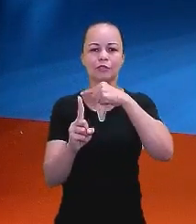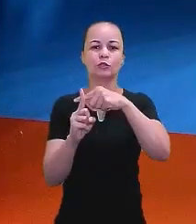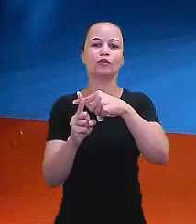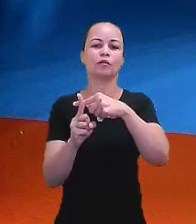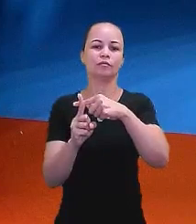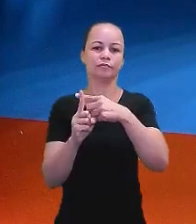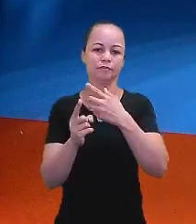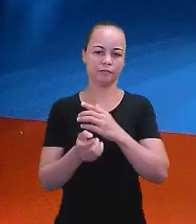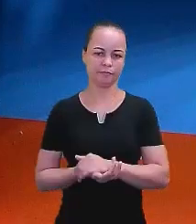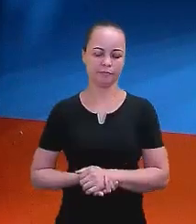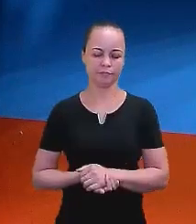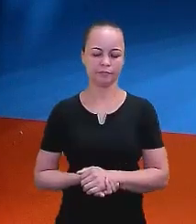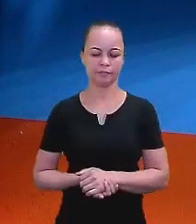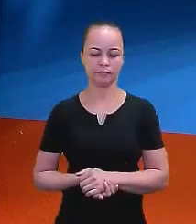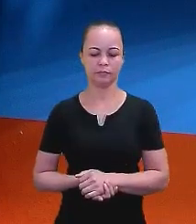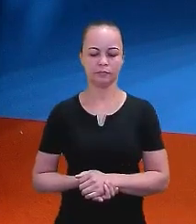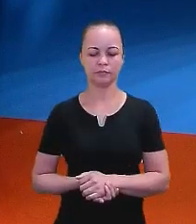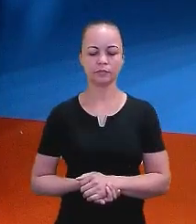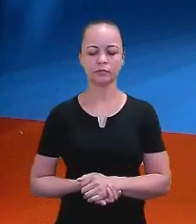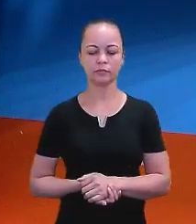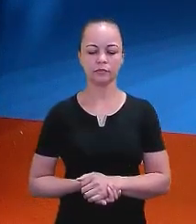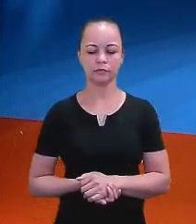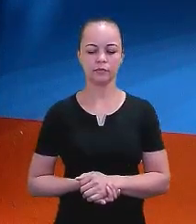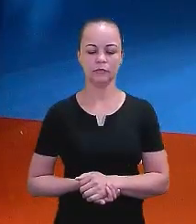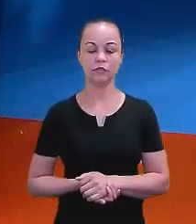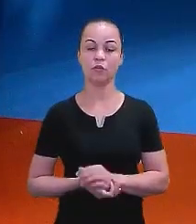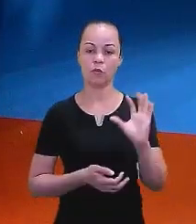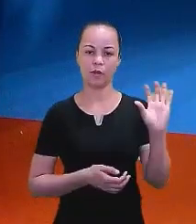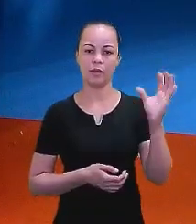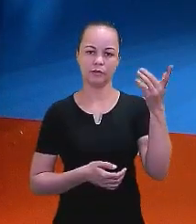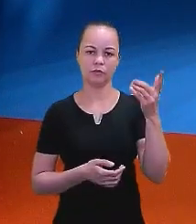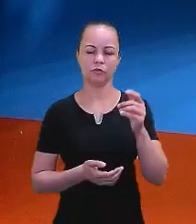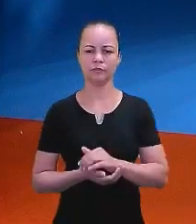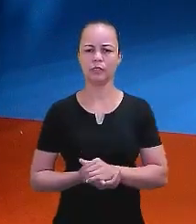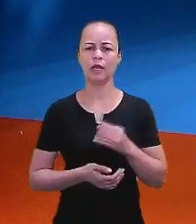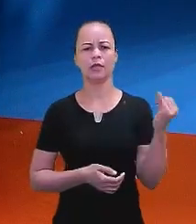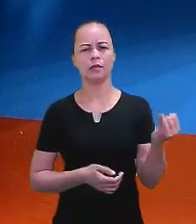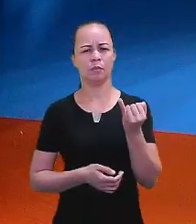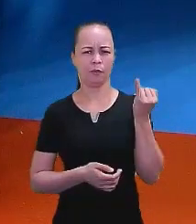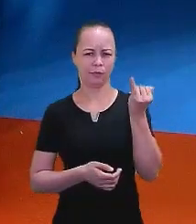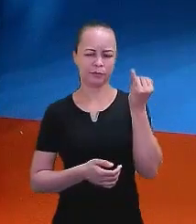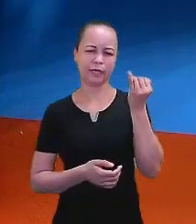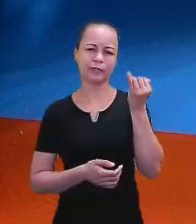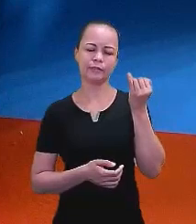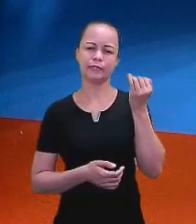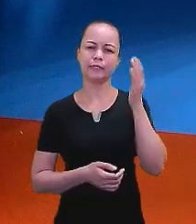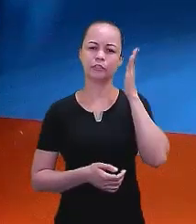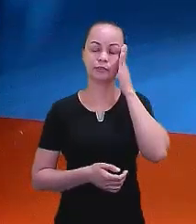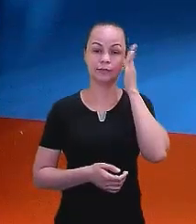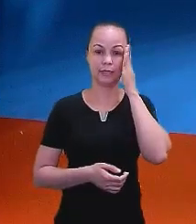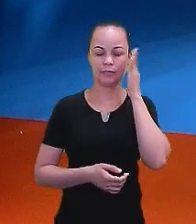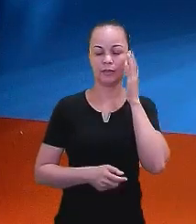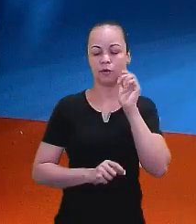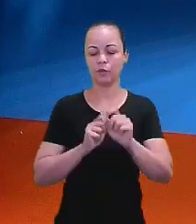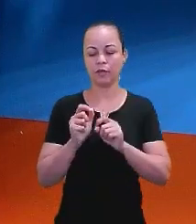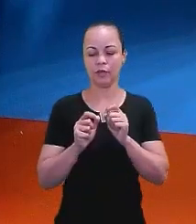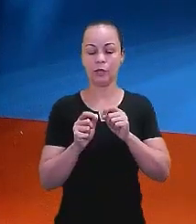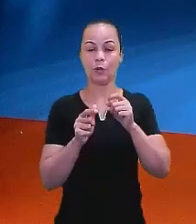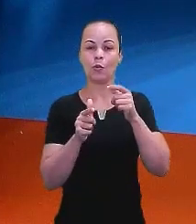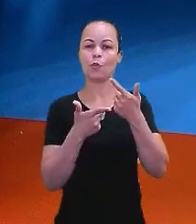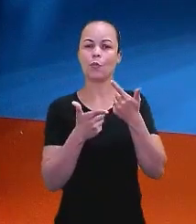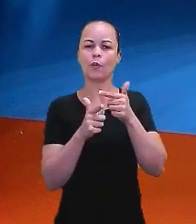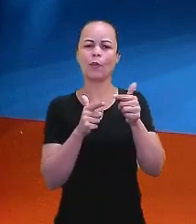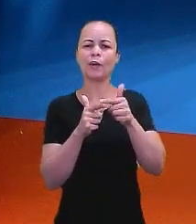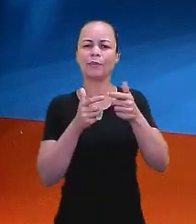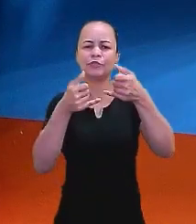final. Então, vamos lá. Vamos resolver. É importante, gente, que a gente identifique o que o problema está